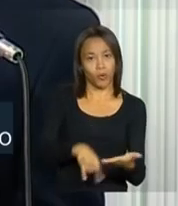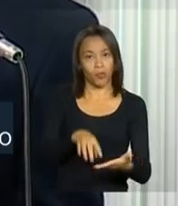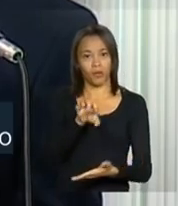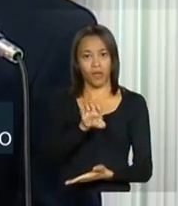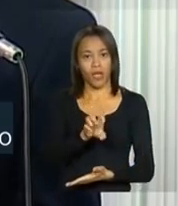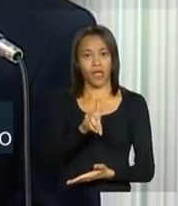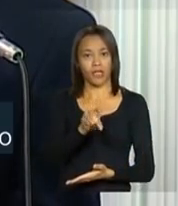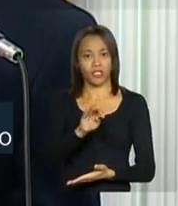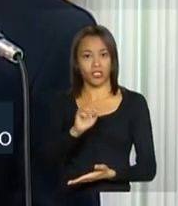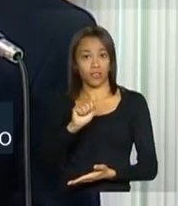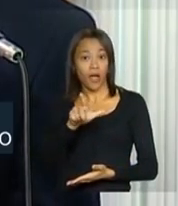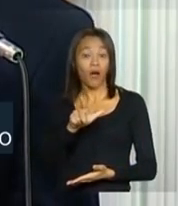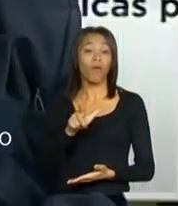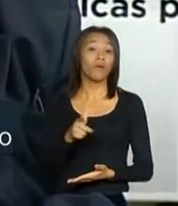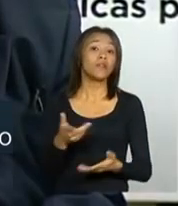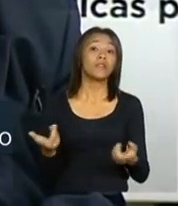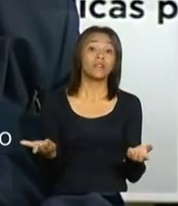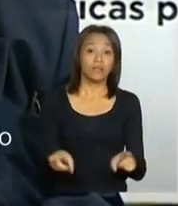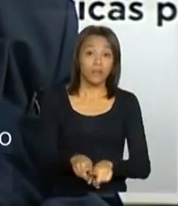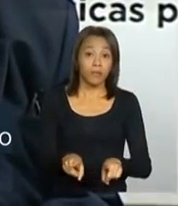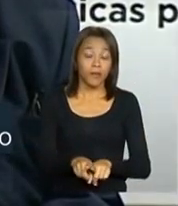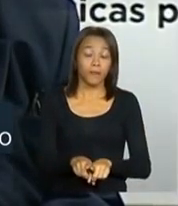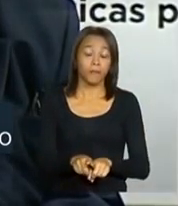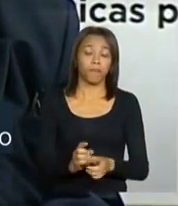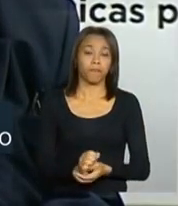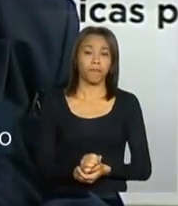edição dessa chamada, que ora é lançada,